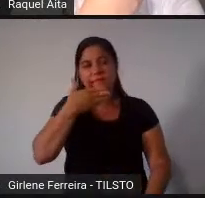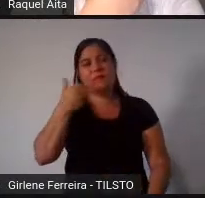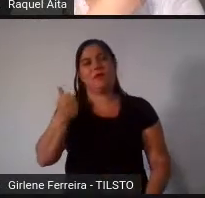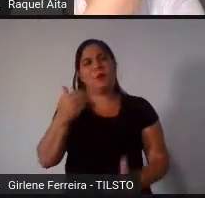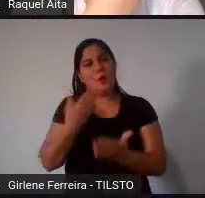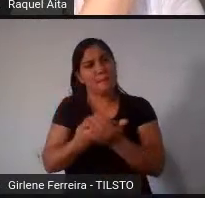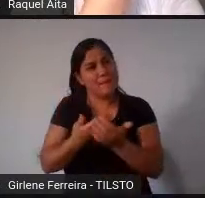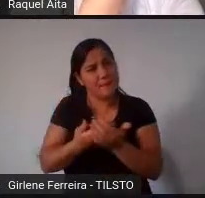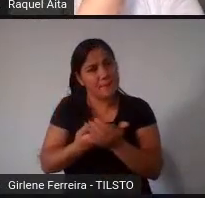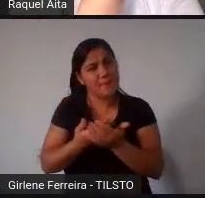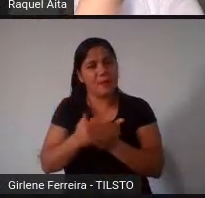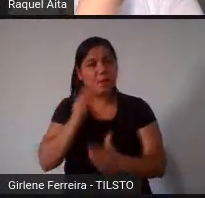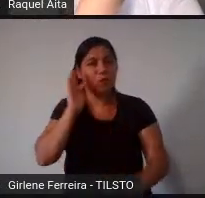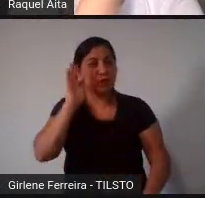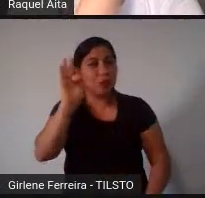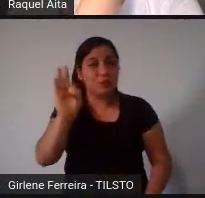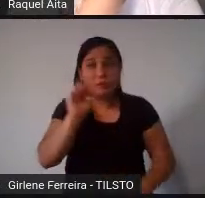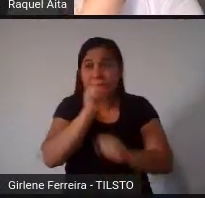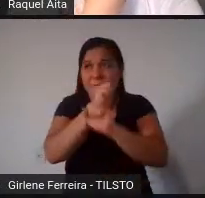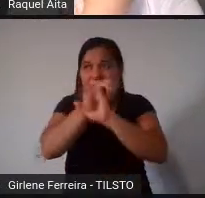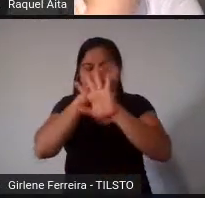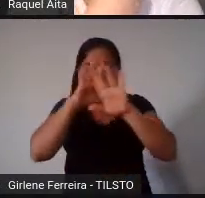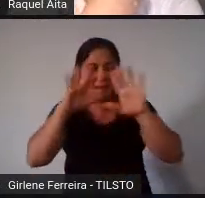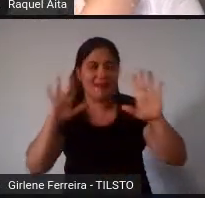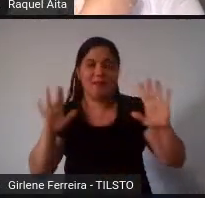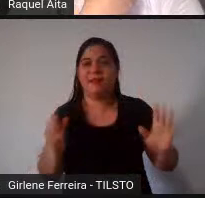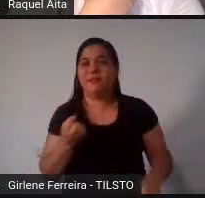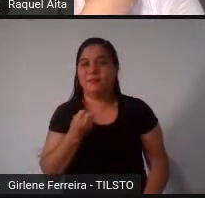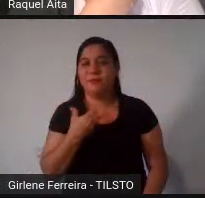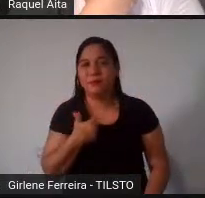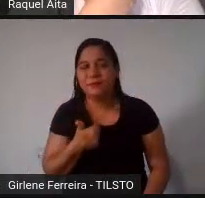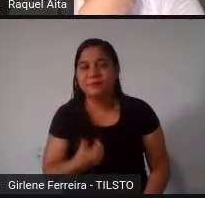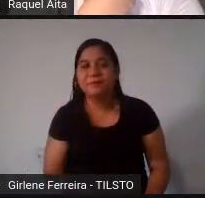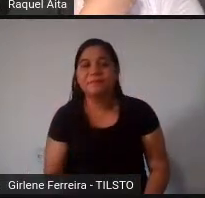tenha um futuro brilhante na área de... Assim.